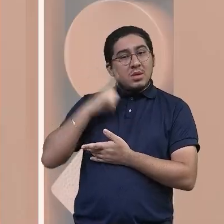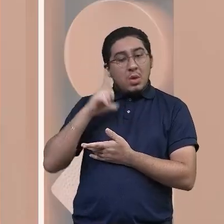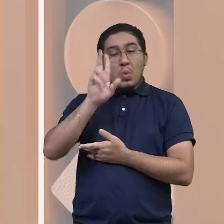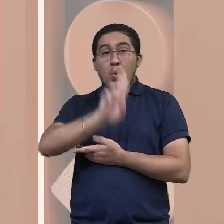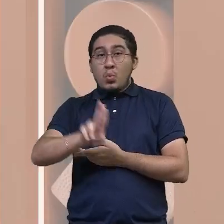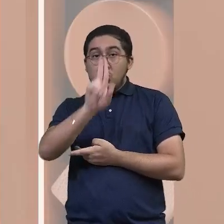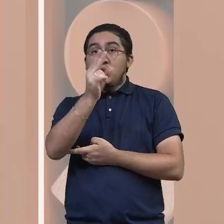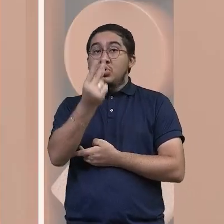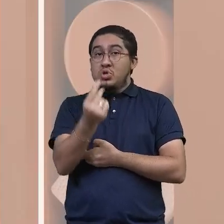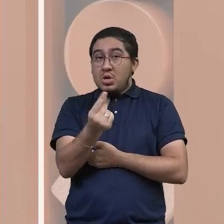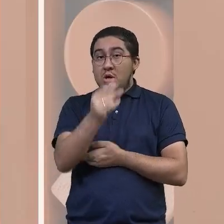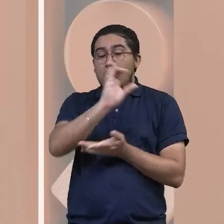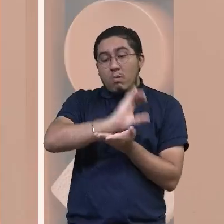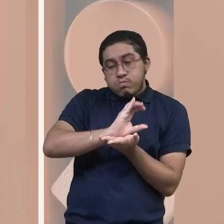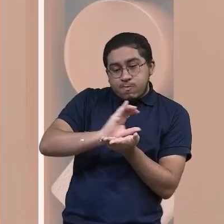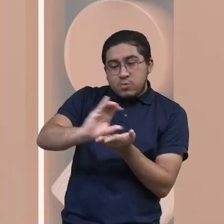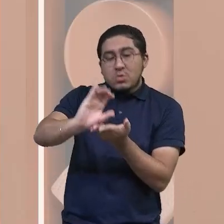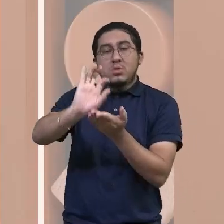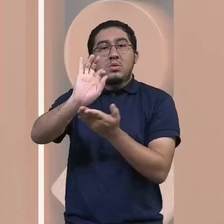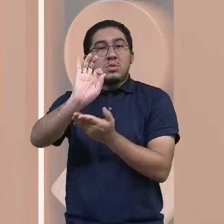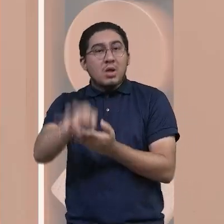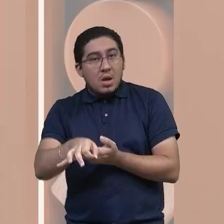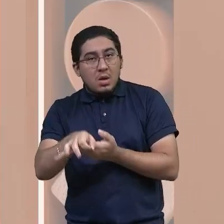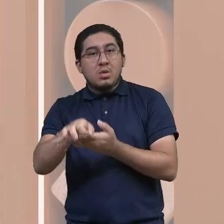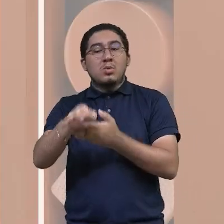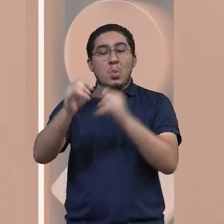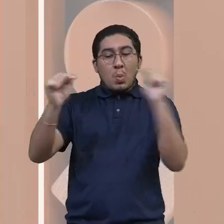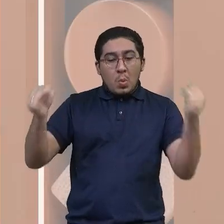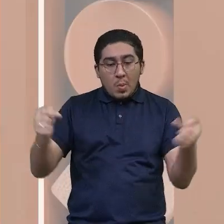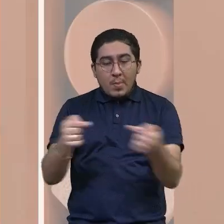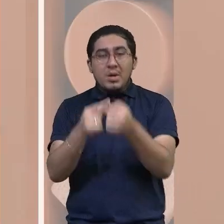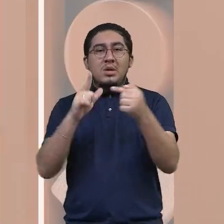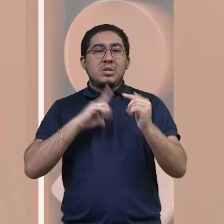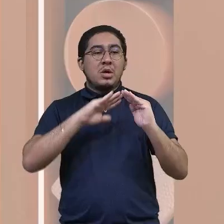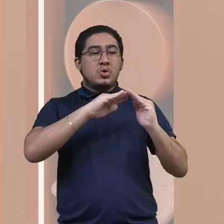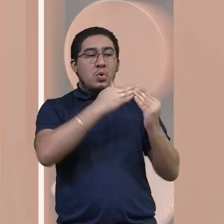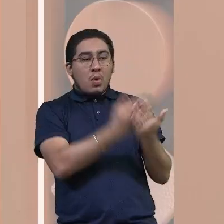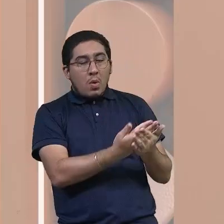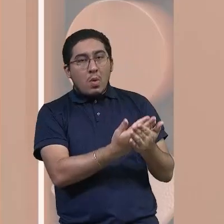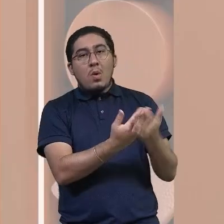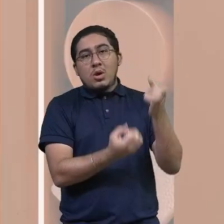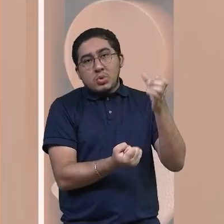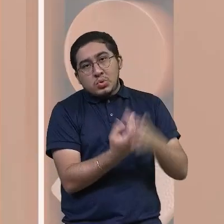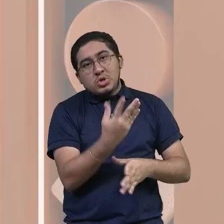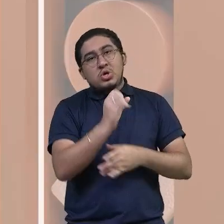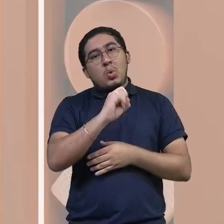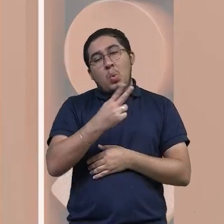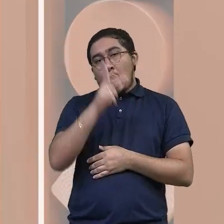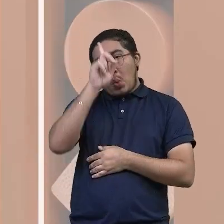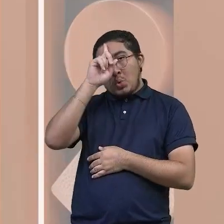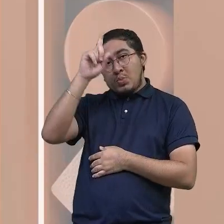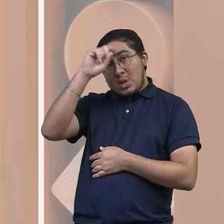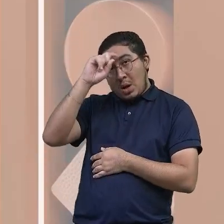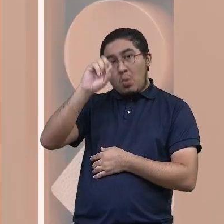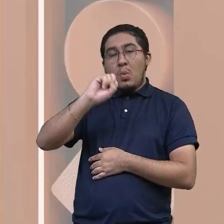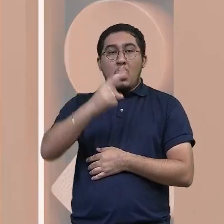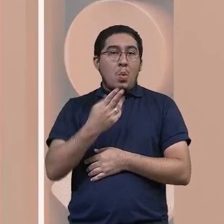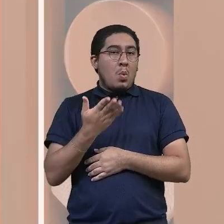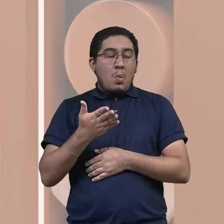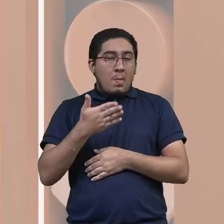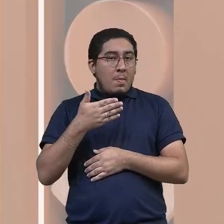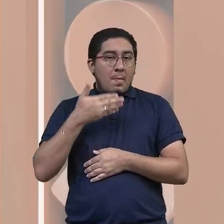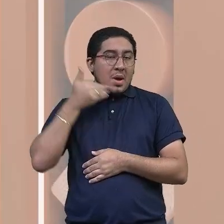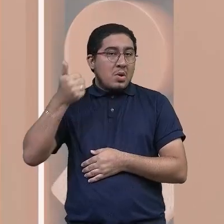os recursos, as verbas para a construção de escolas, para a construção de hospitais, para melhorar as